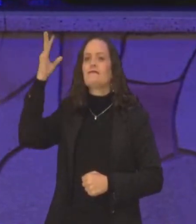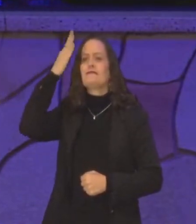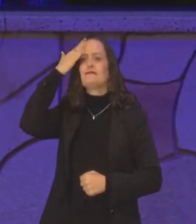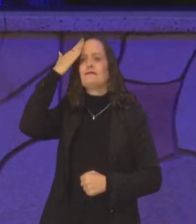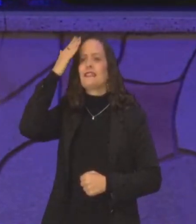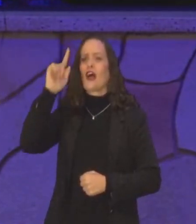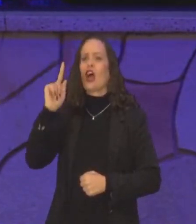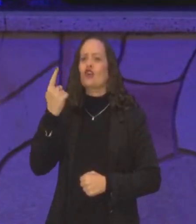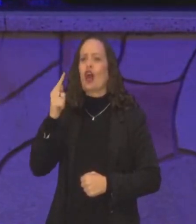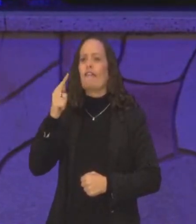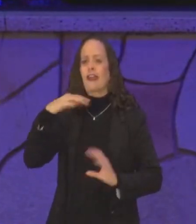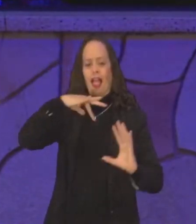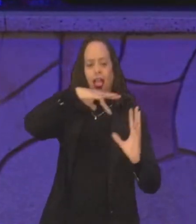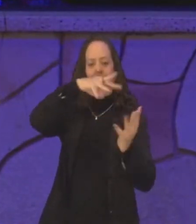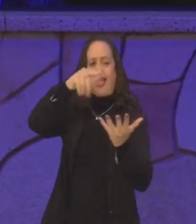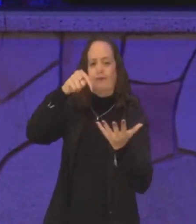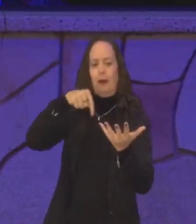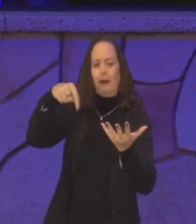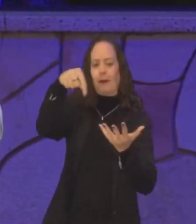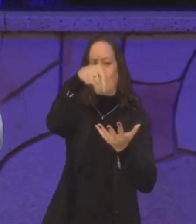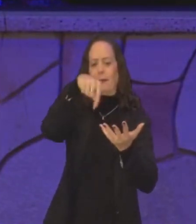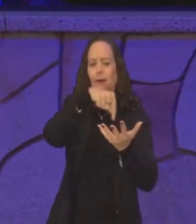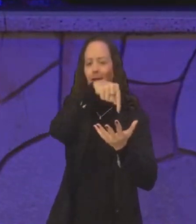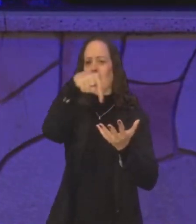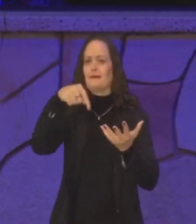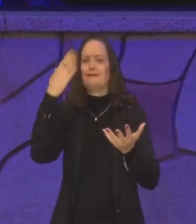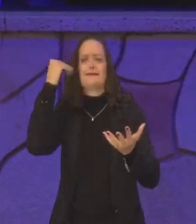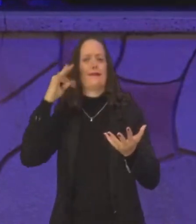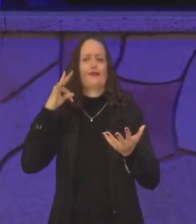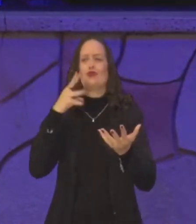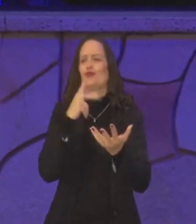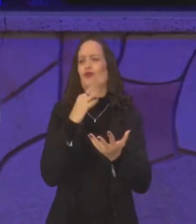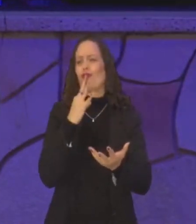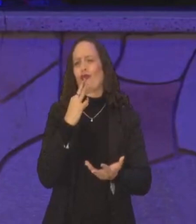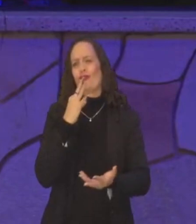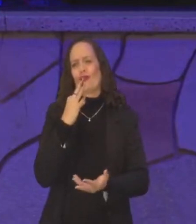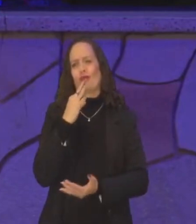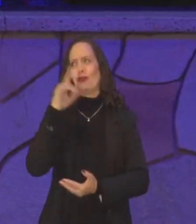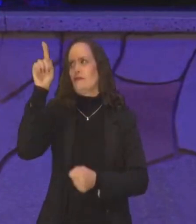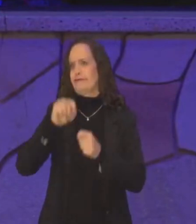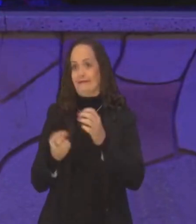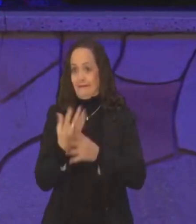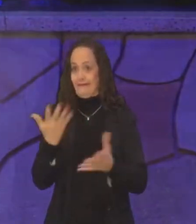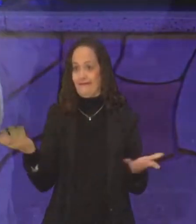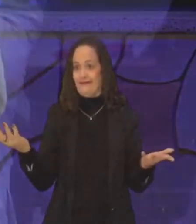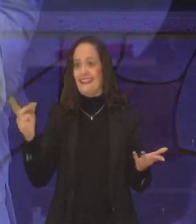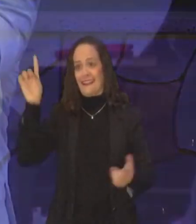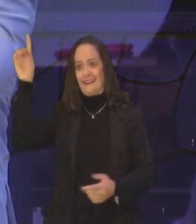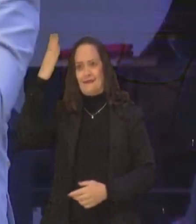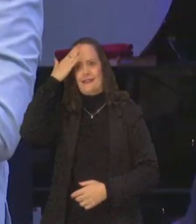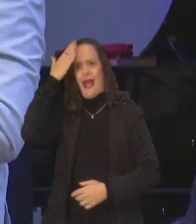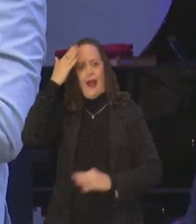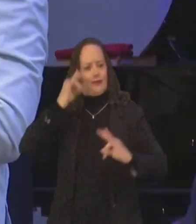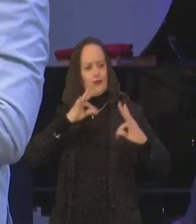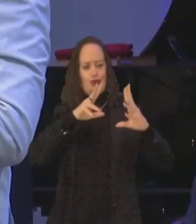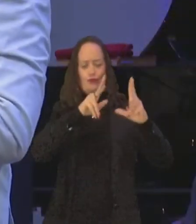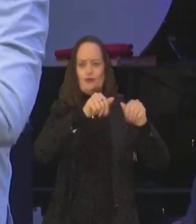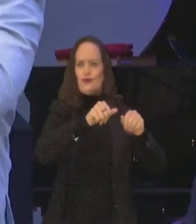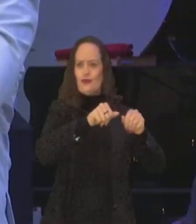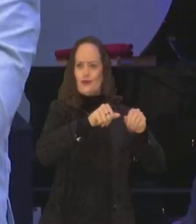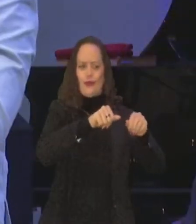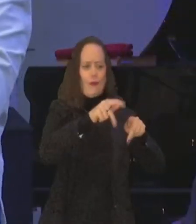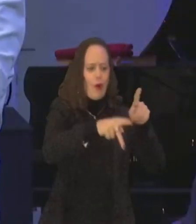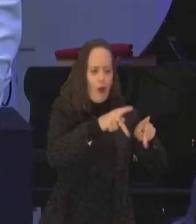territorialidade espiritual. Deus conhece a geografia, Deus conhece a geopolítica, Deus conhece cada